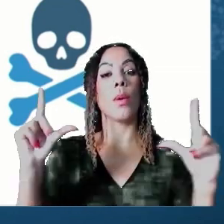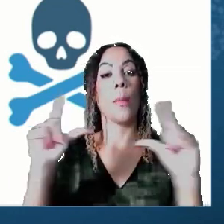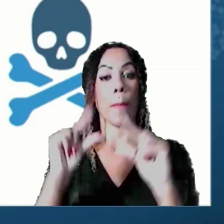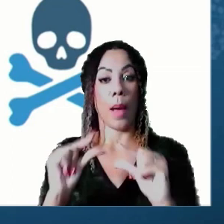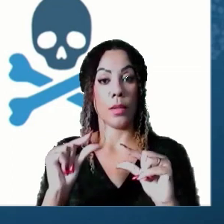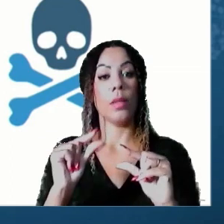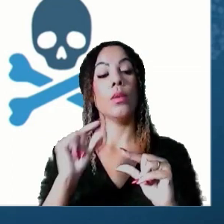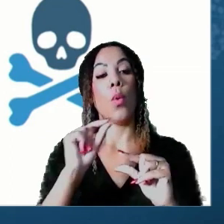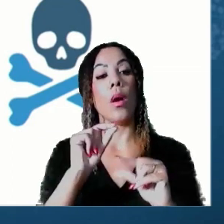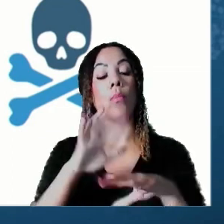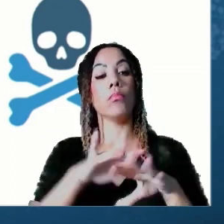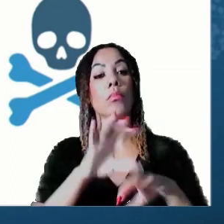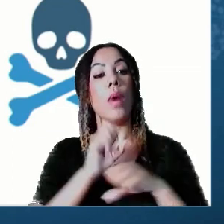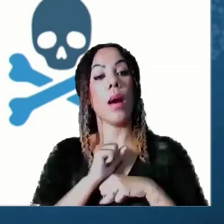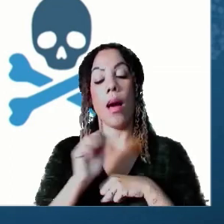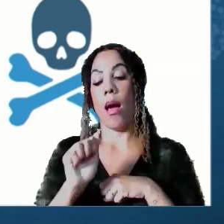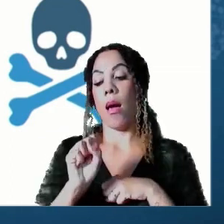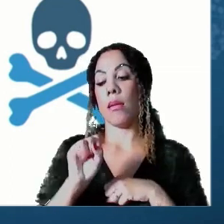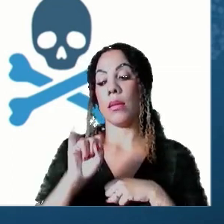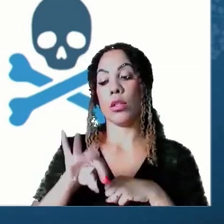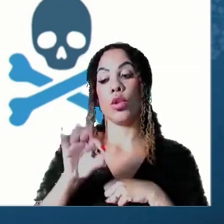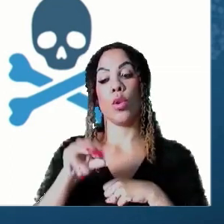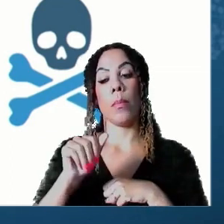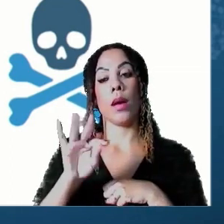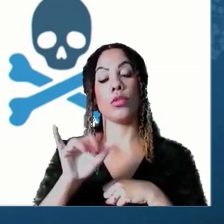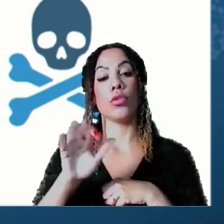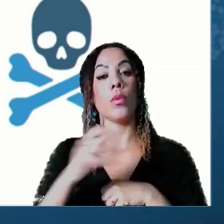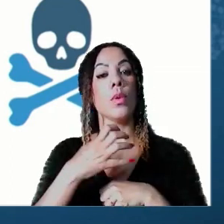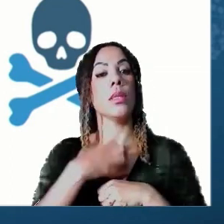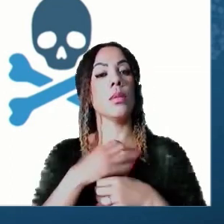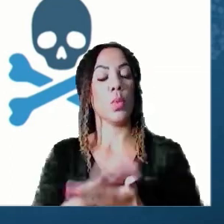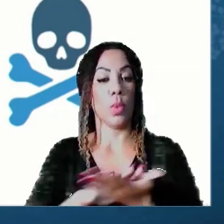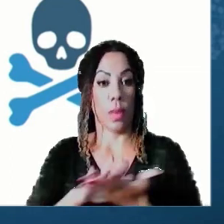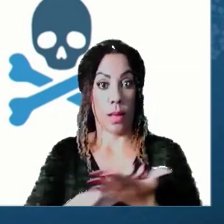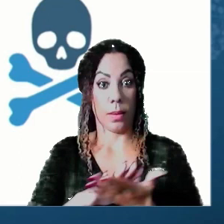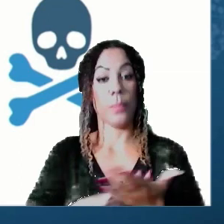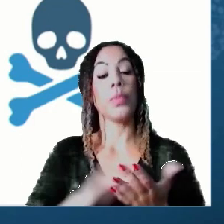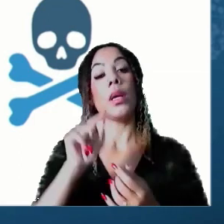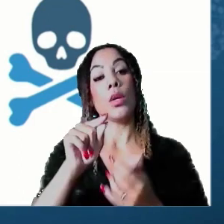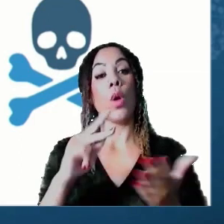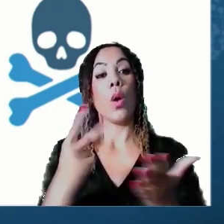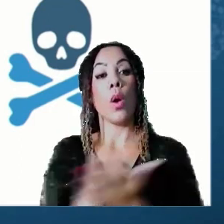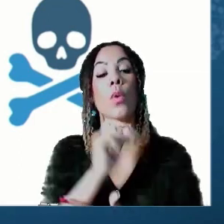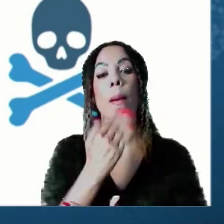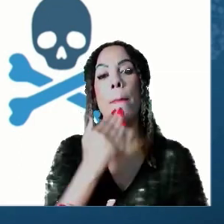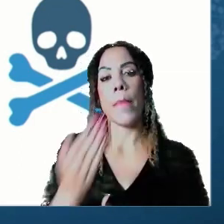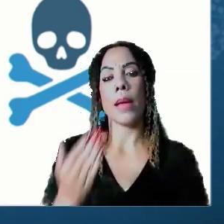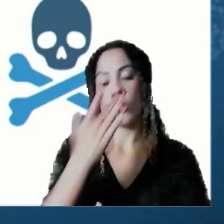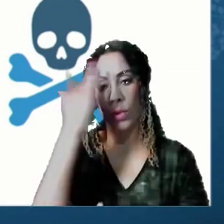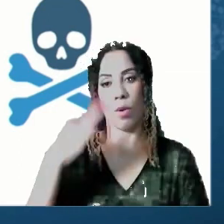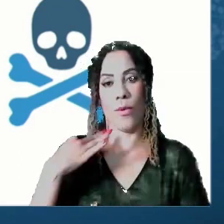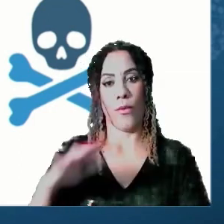infecções assintomáticas. Embora houvesse alguma proteção, isso foi determinado pedindo que os voluntários